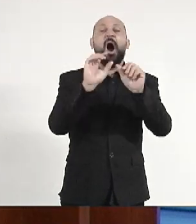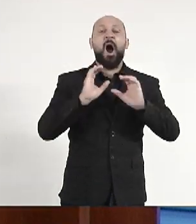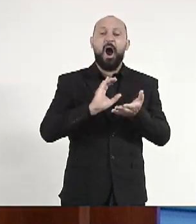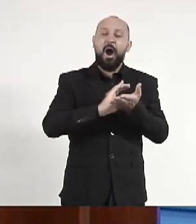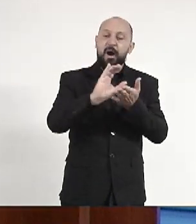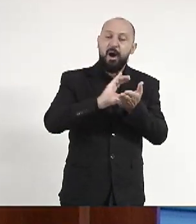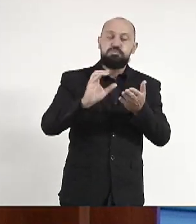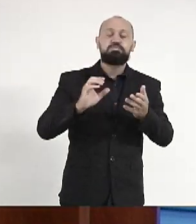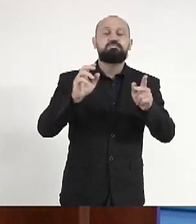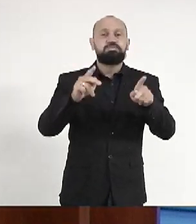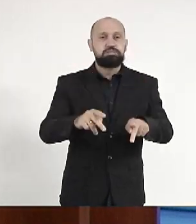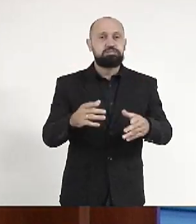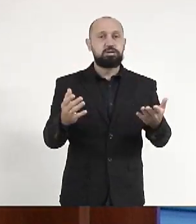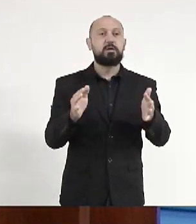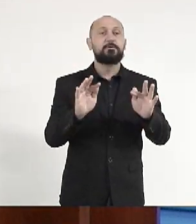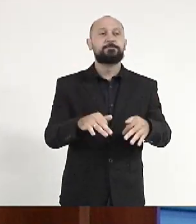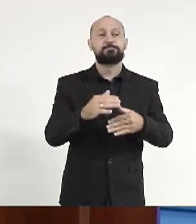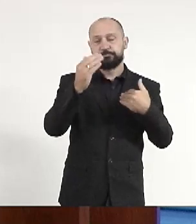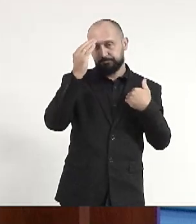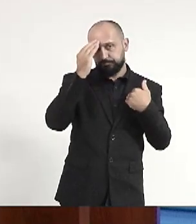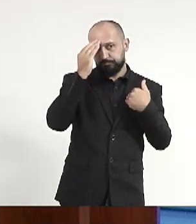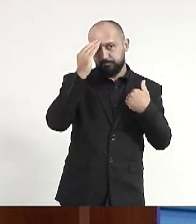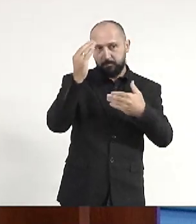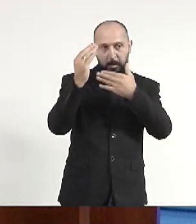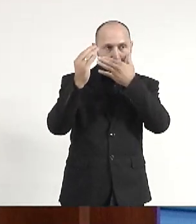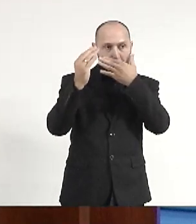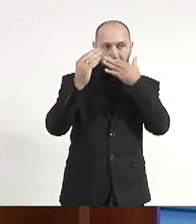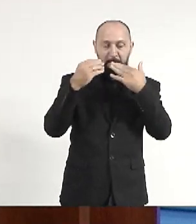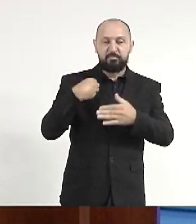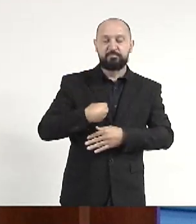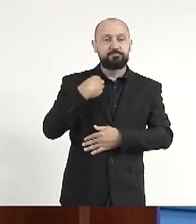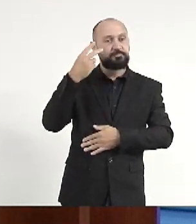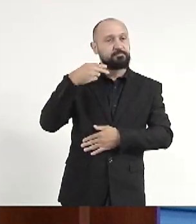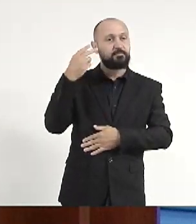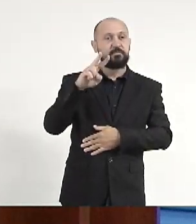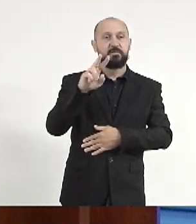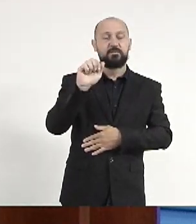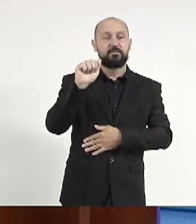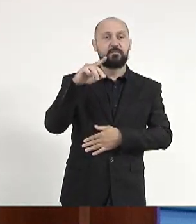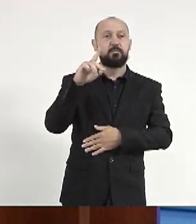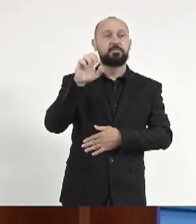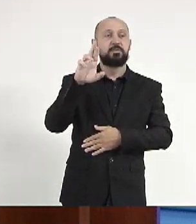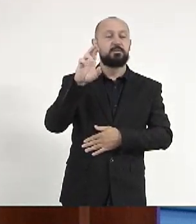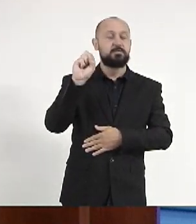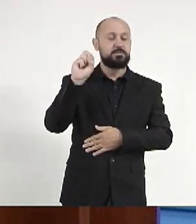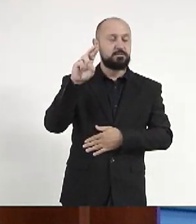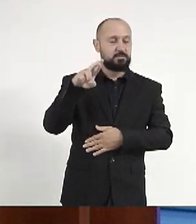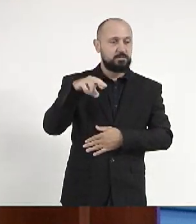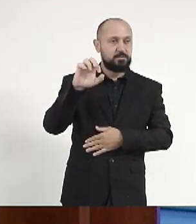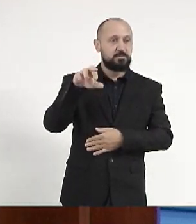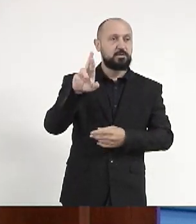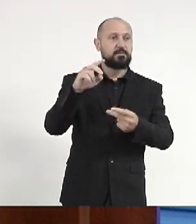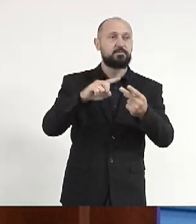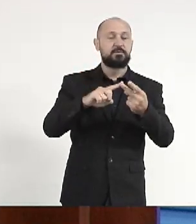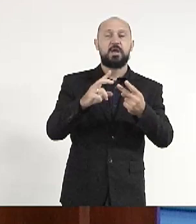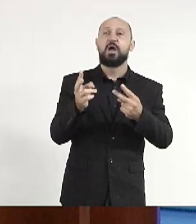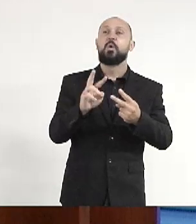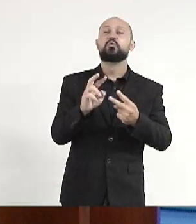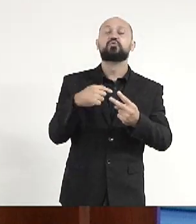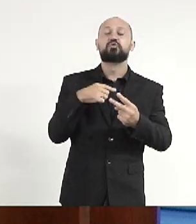recursos públicos. Ao encerrar, eu quero agradecer aqui a presença do vereador Valdecir Malacarne, do vereador Percão,